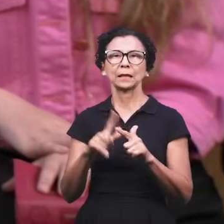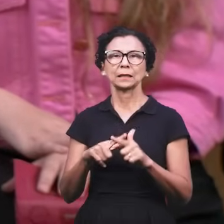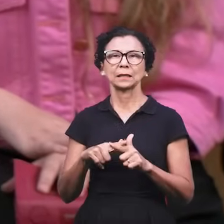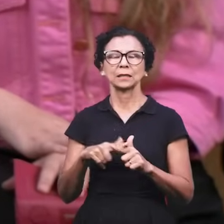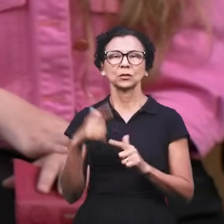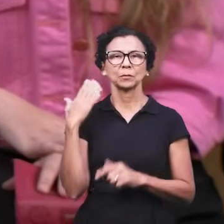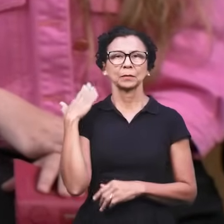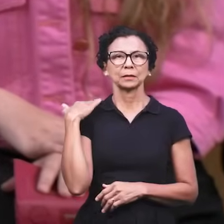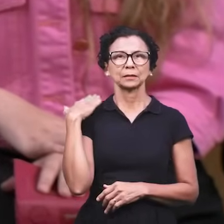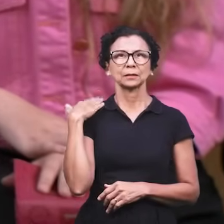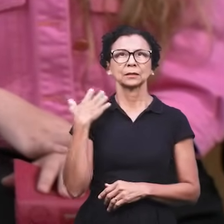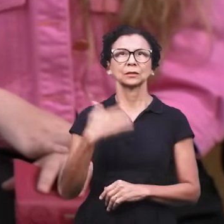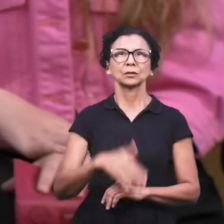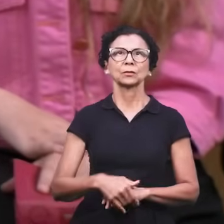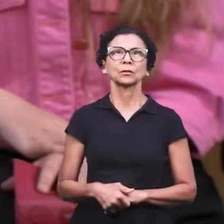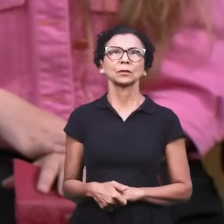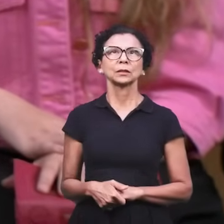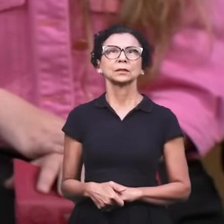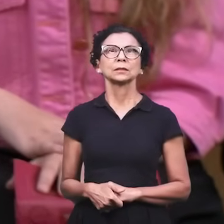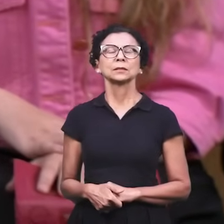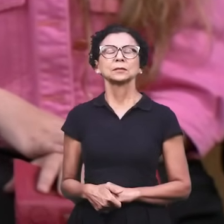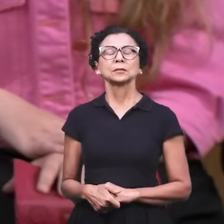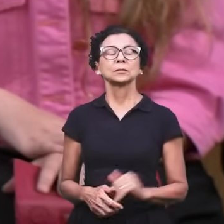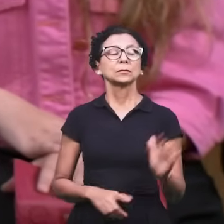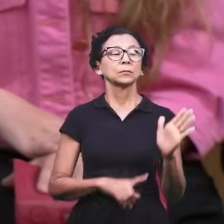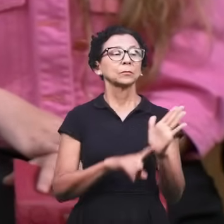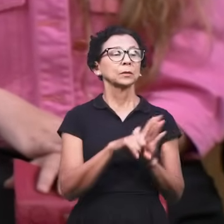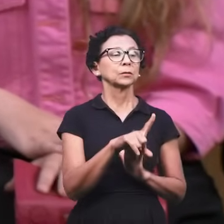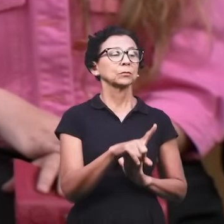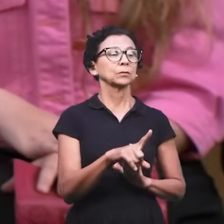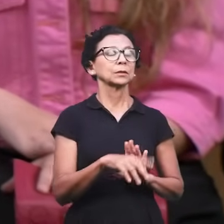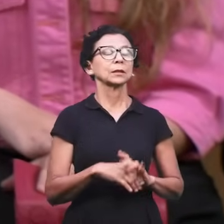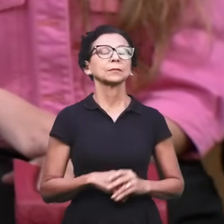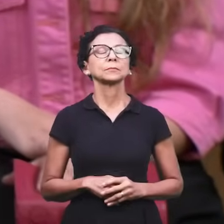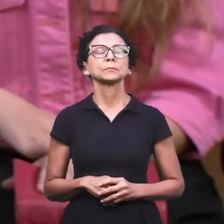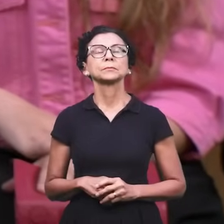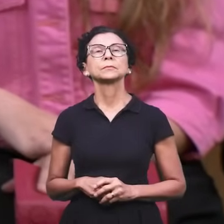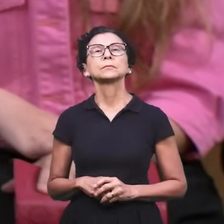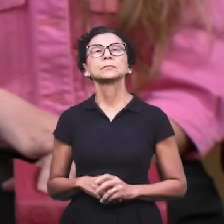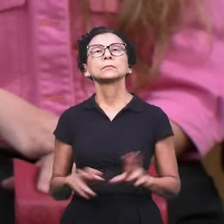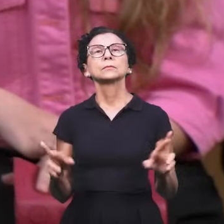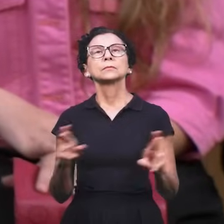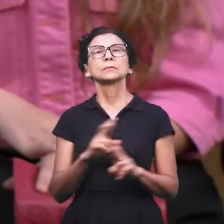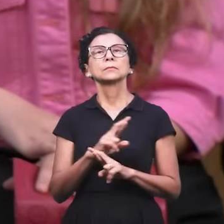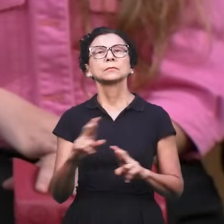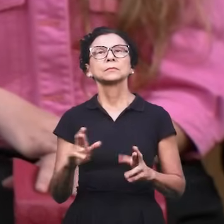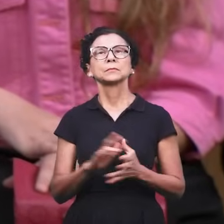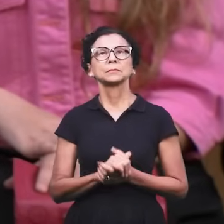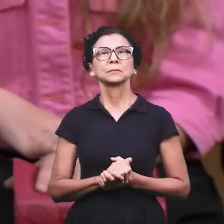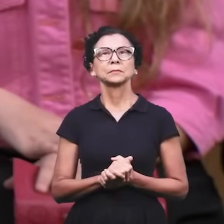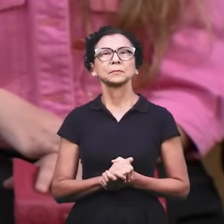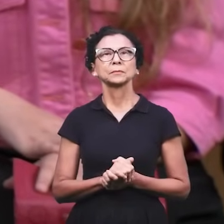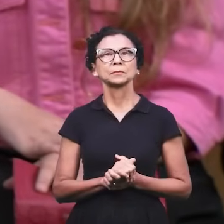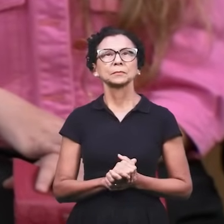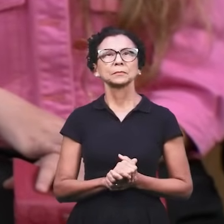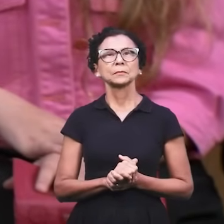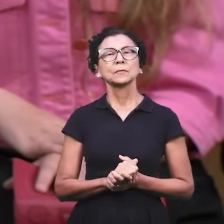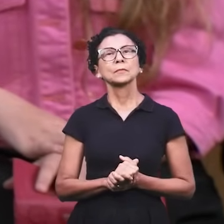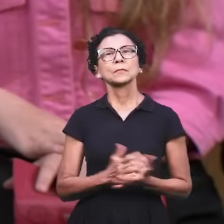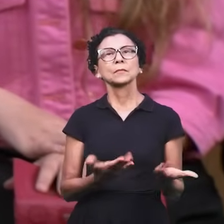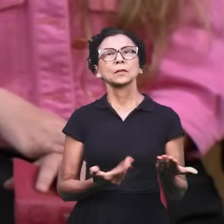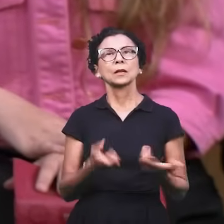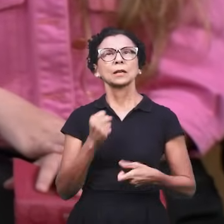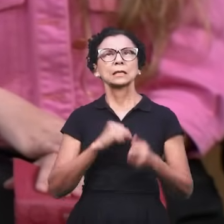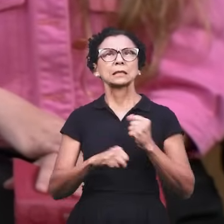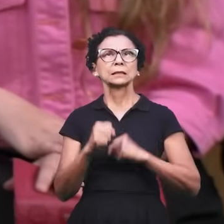Ministério do Pastor Daniel Moreira. E a minha pergunta, pastor, está relacionada as diversas expectativas que o jovem tem